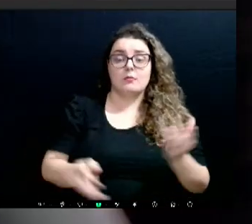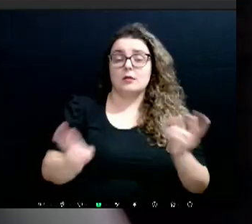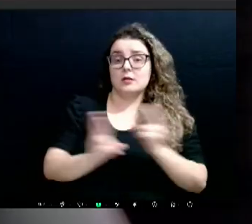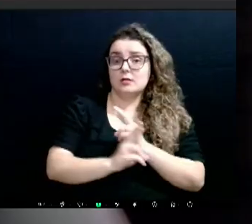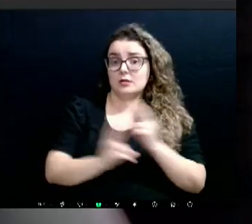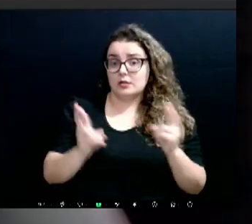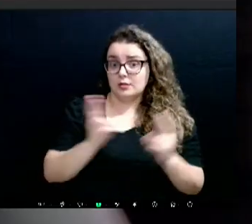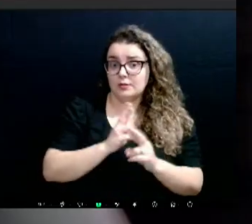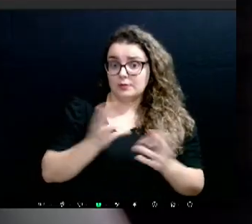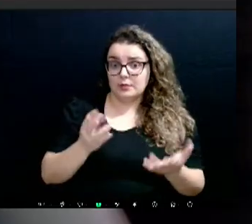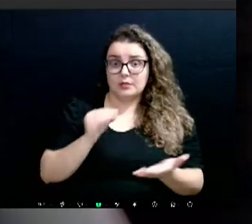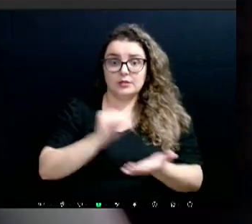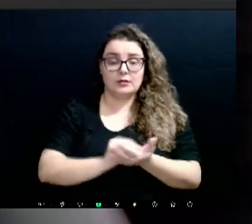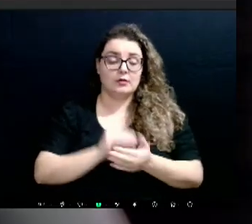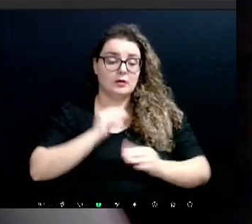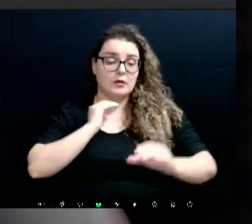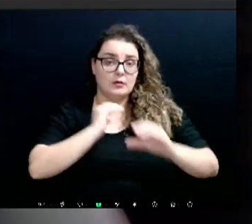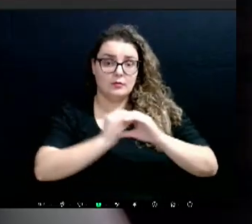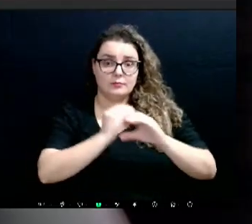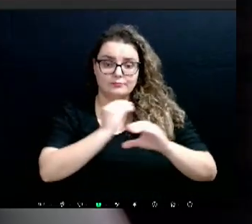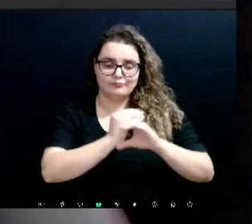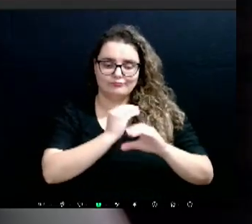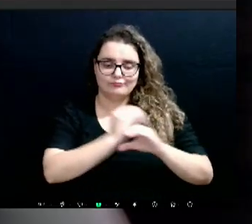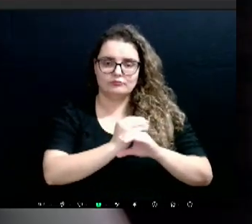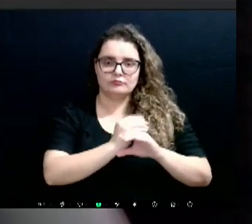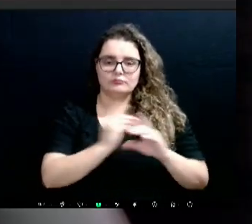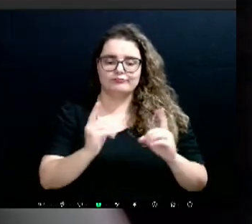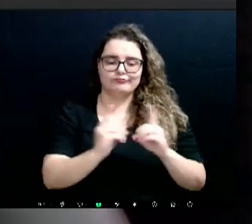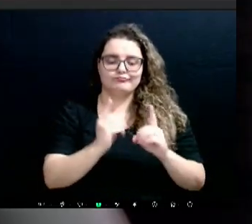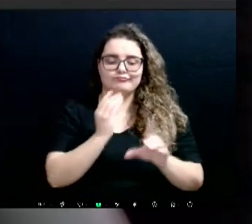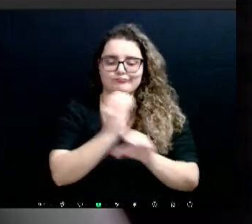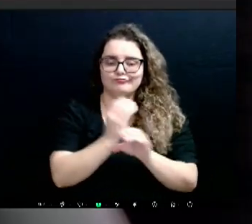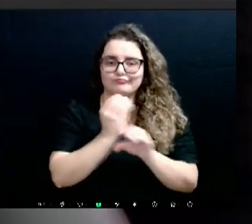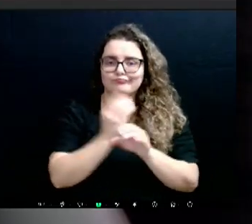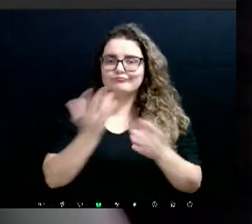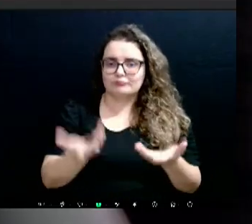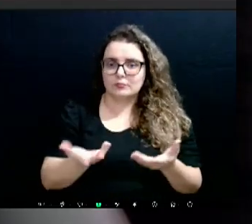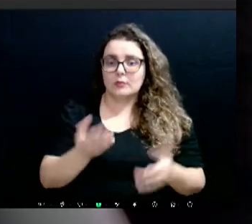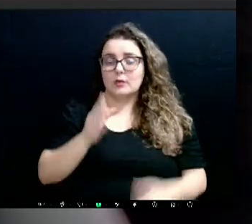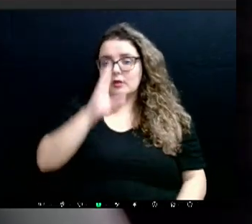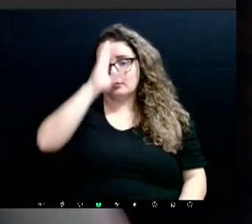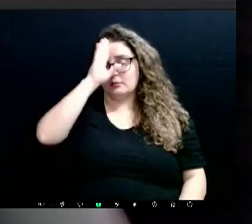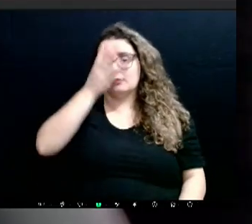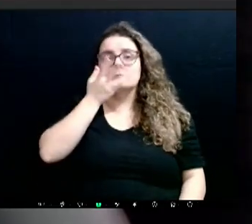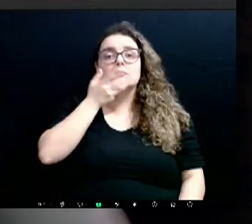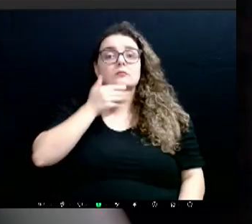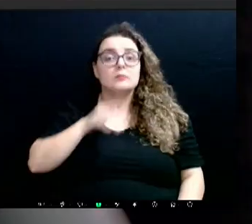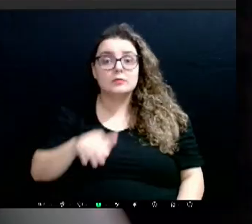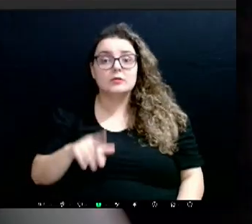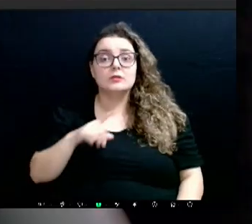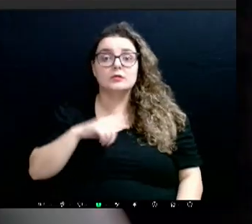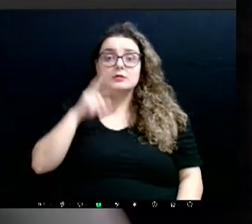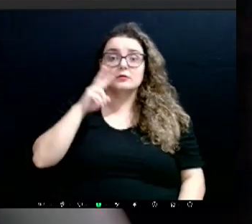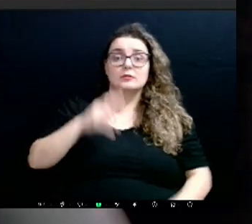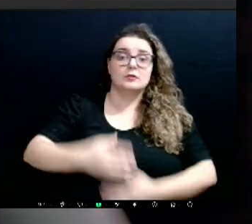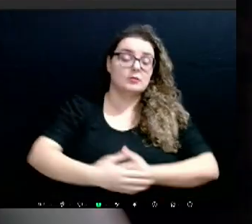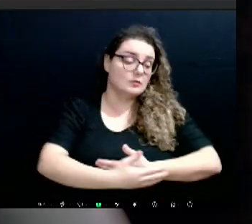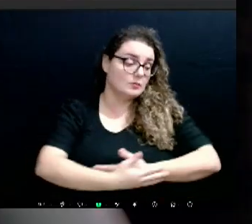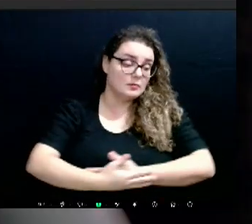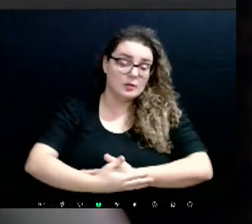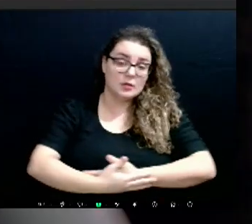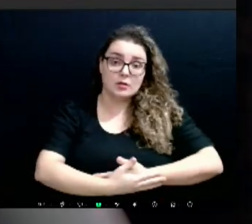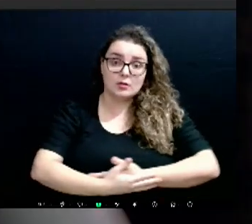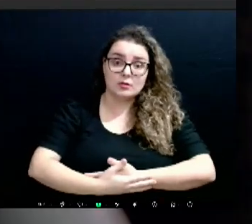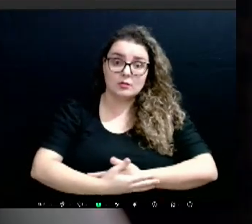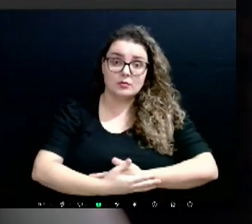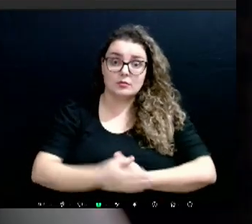de comunicação com o outro, né, dentro de casa, principalmente com as crianças. A gente tem visto bebês com o celular na